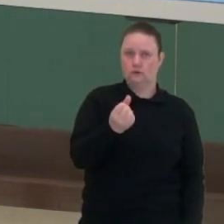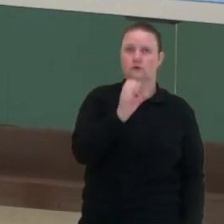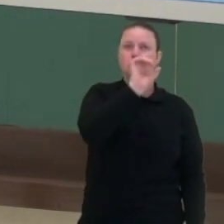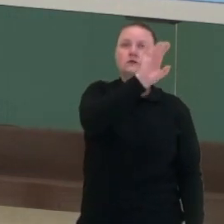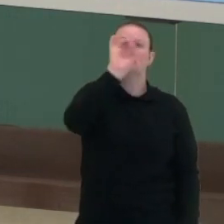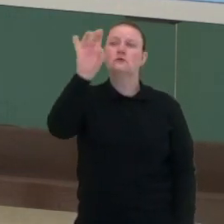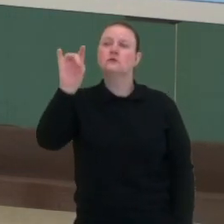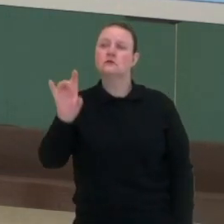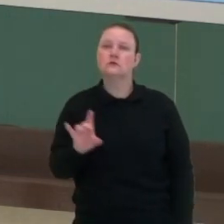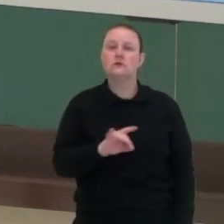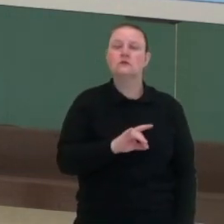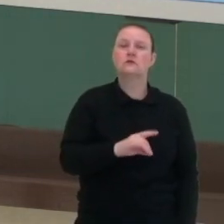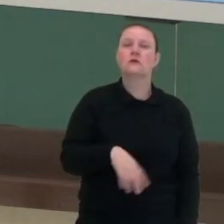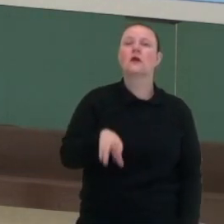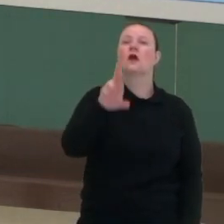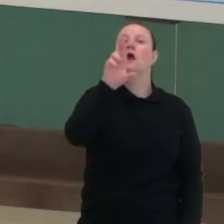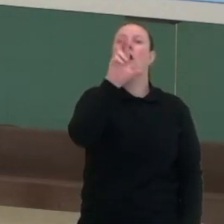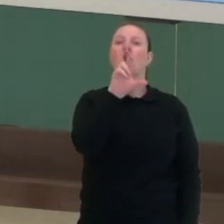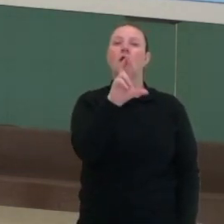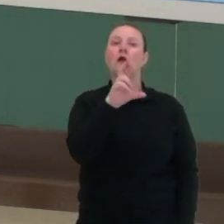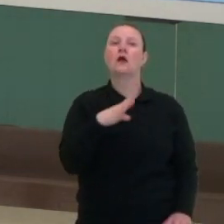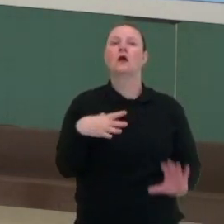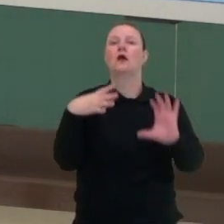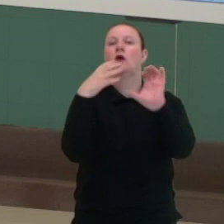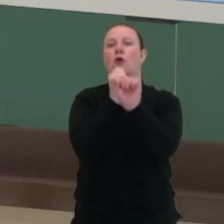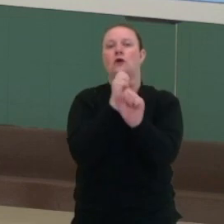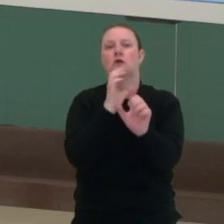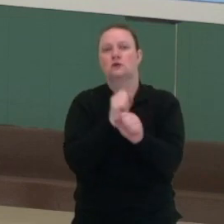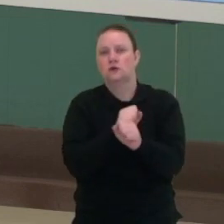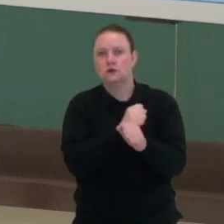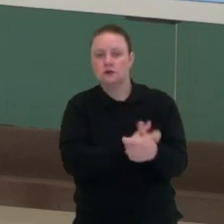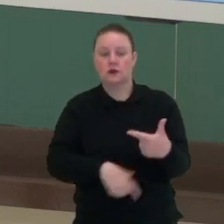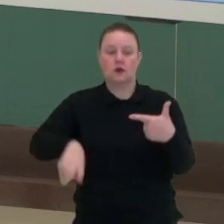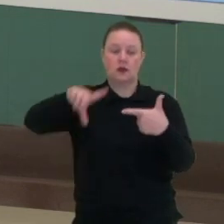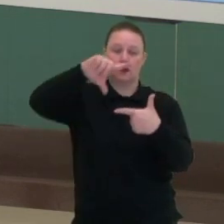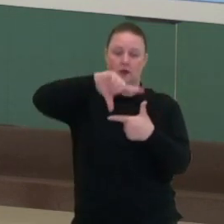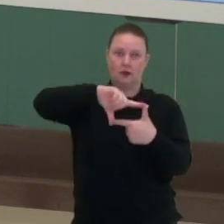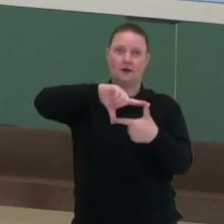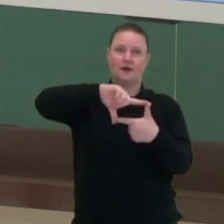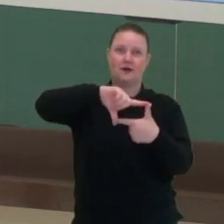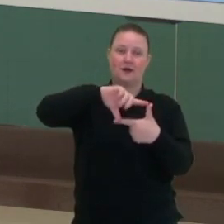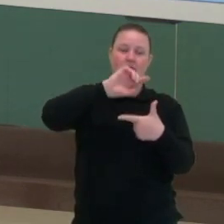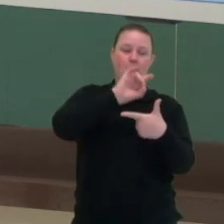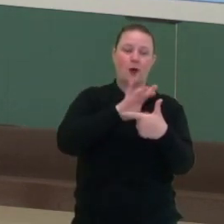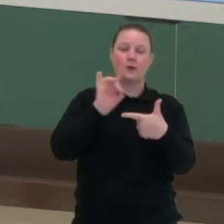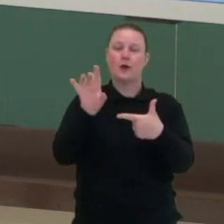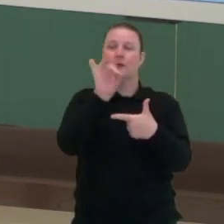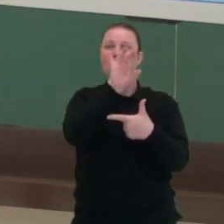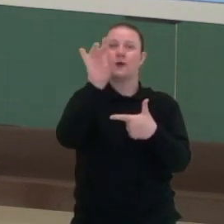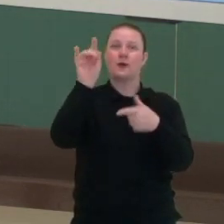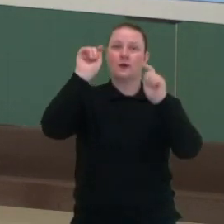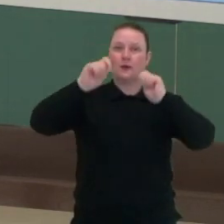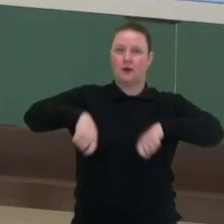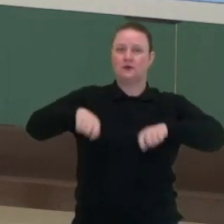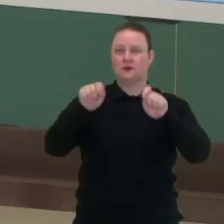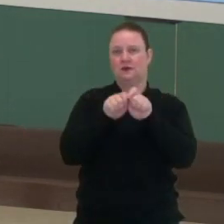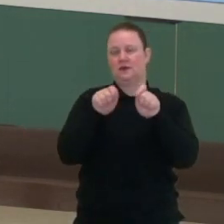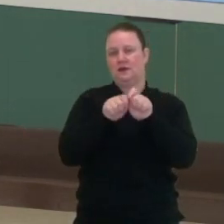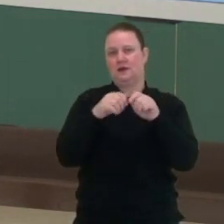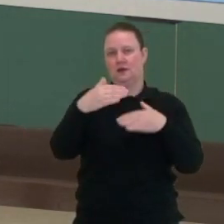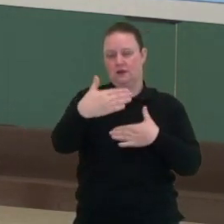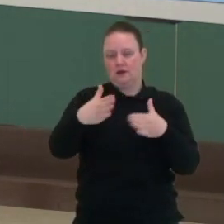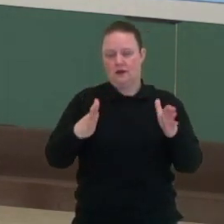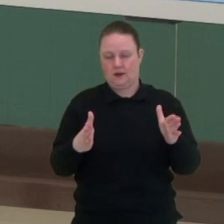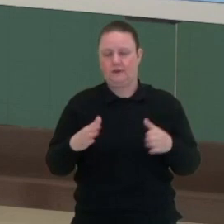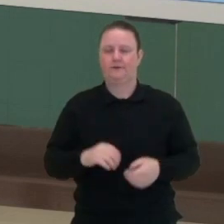Rzinho significa a quantidade de retângulos, né, que eu posso formar com essa caixa planificada,